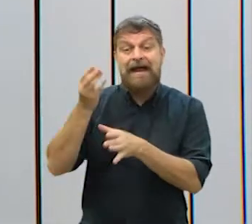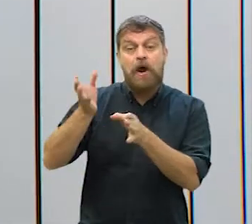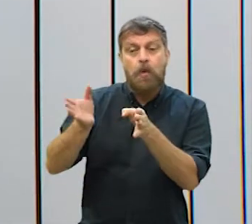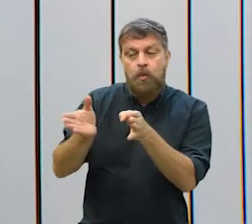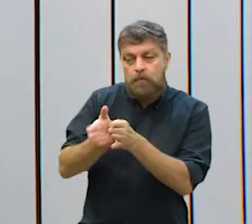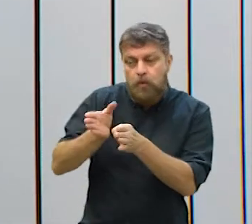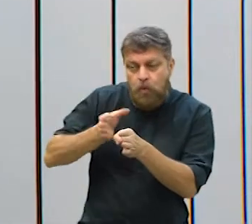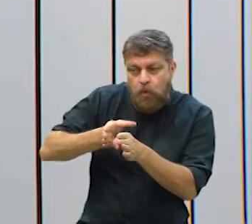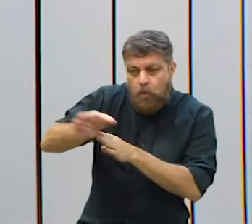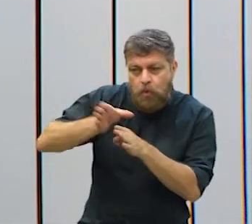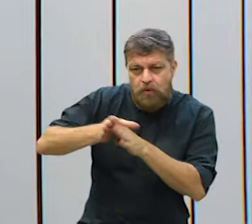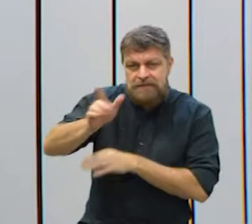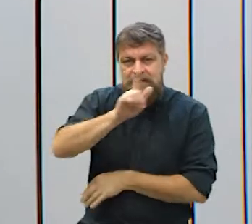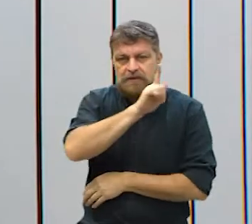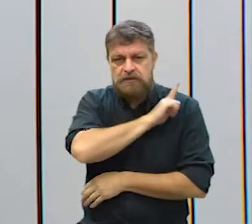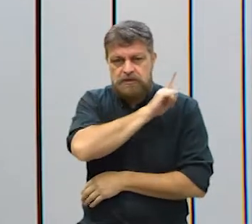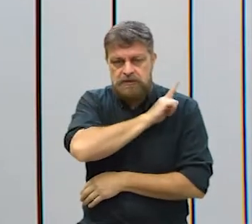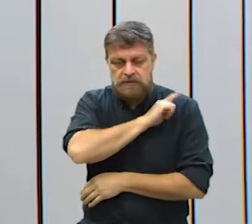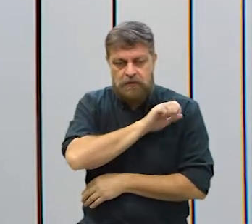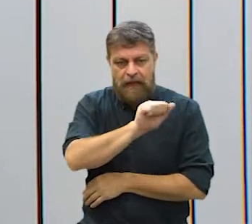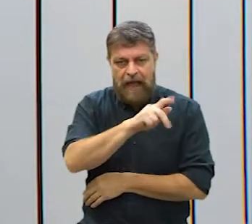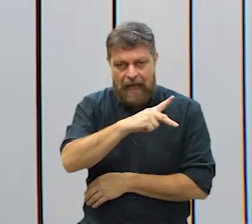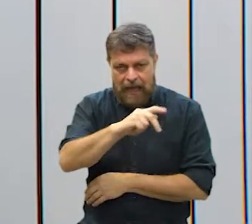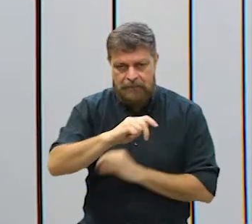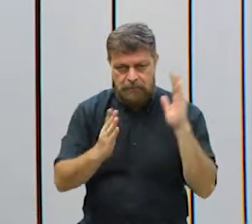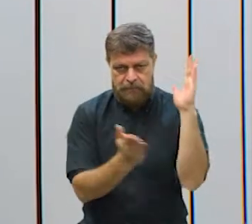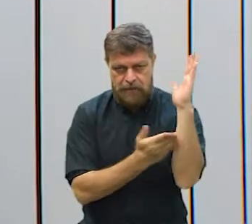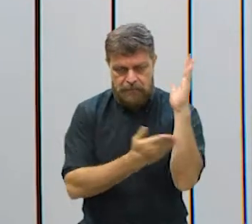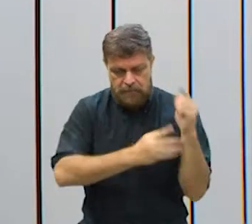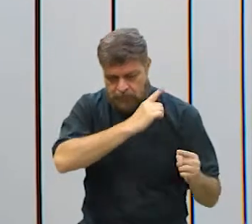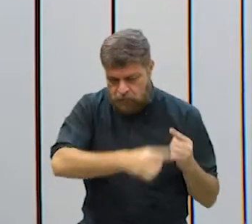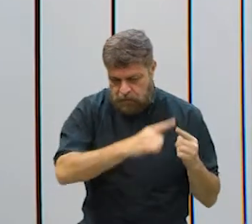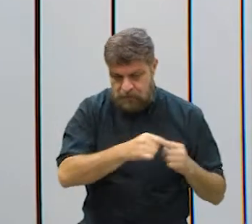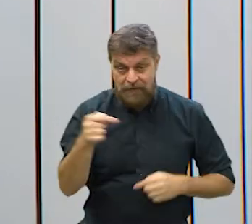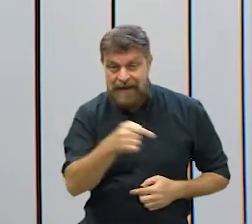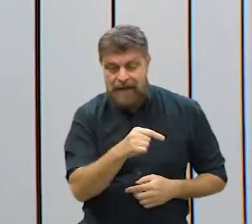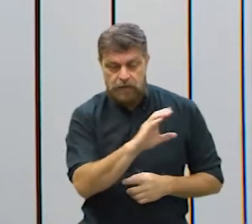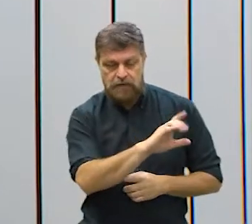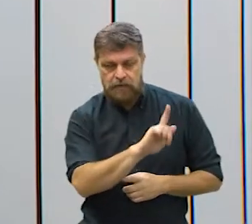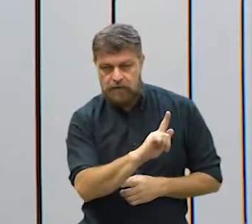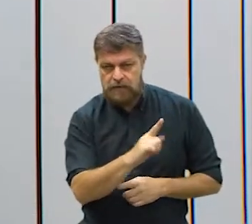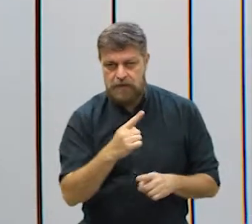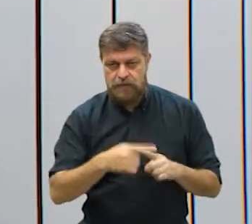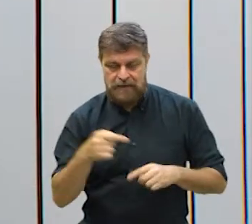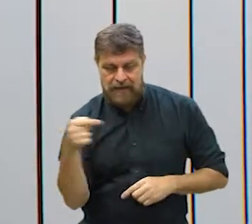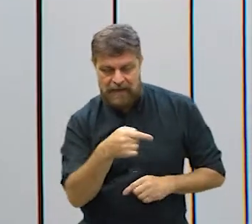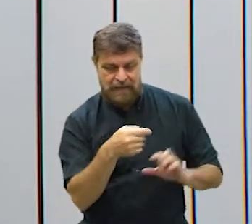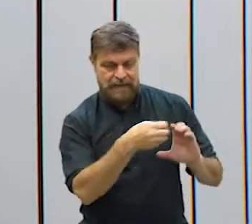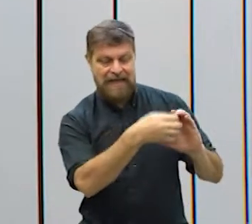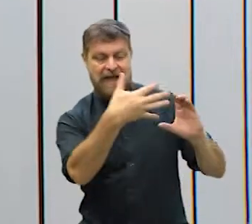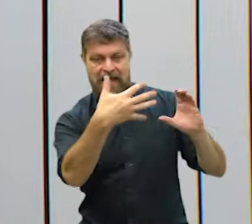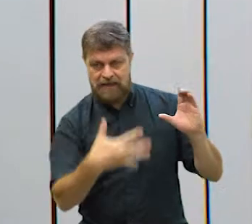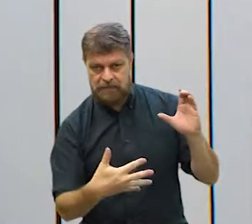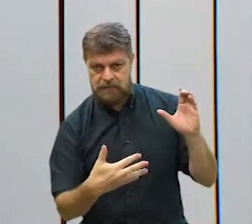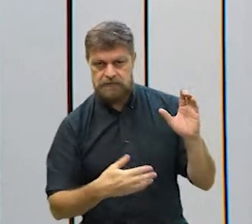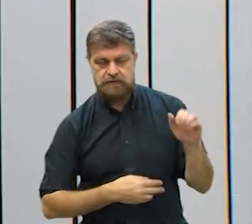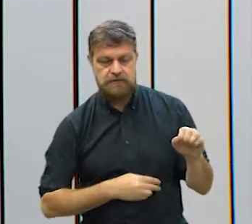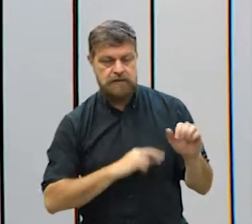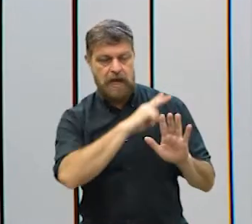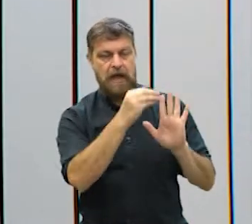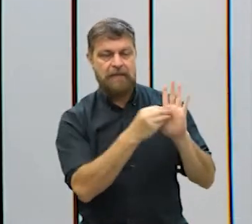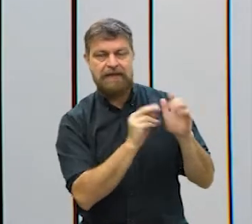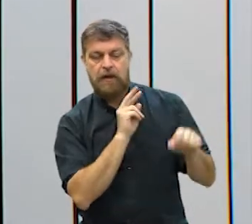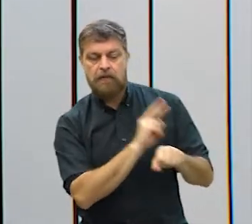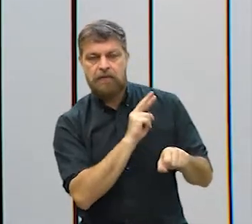do Conselho, né, da gestor da APA do Campo Grande. Por quê? Uma coisa é a gente falar que essa área tem a característica de